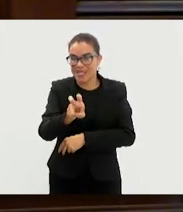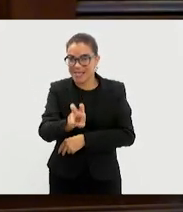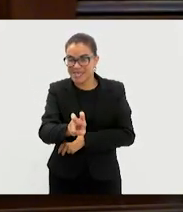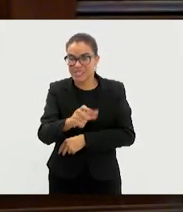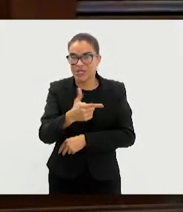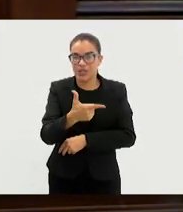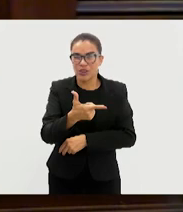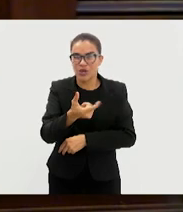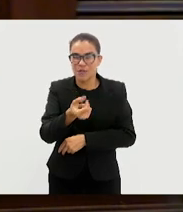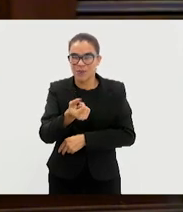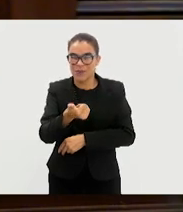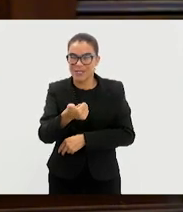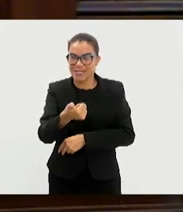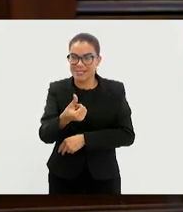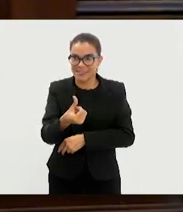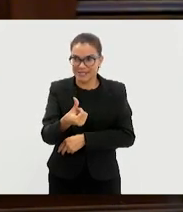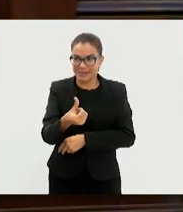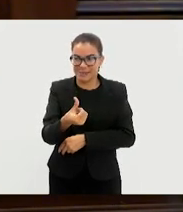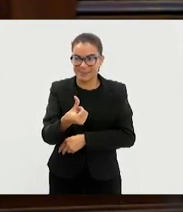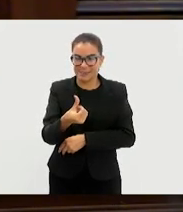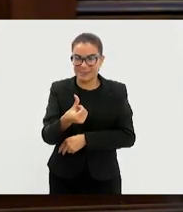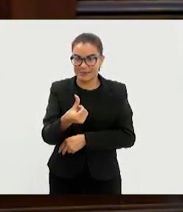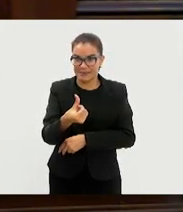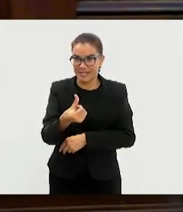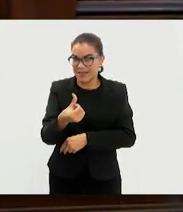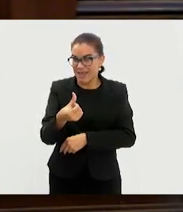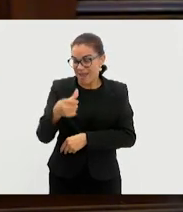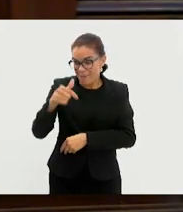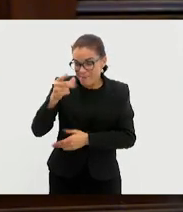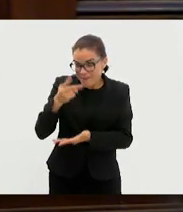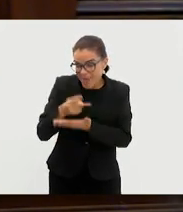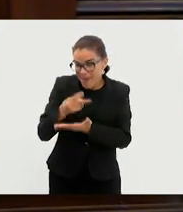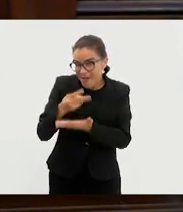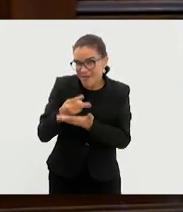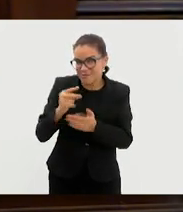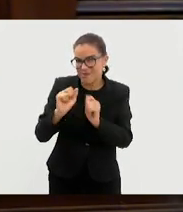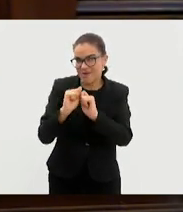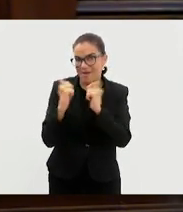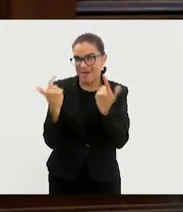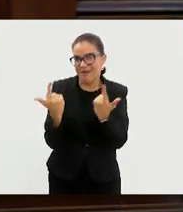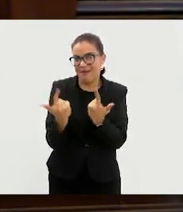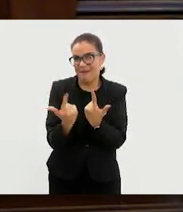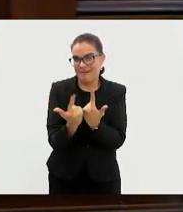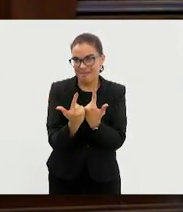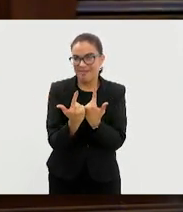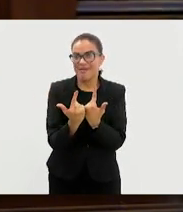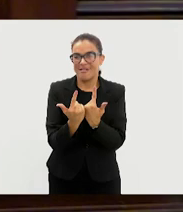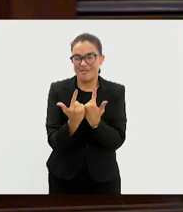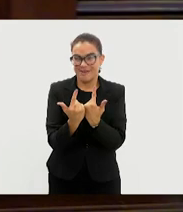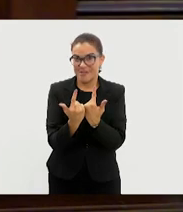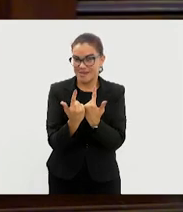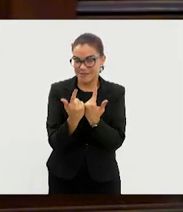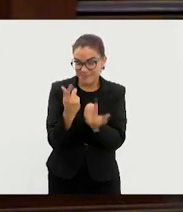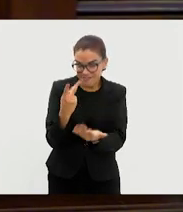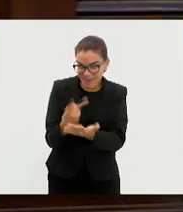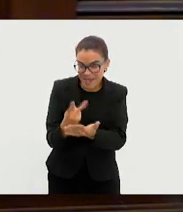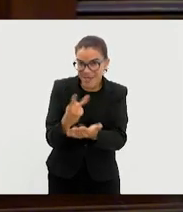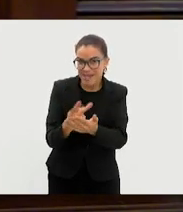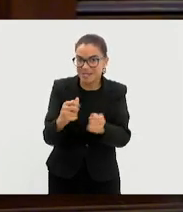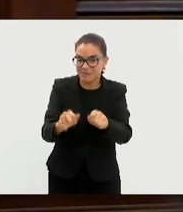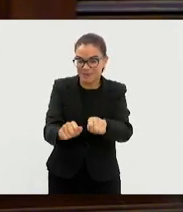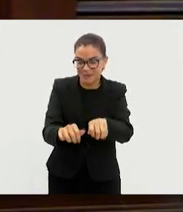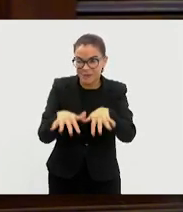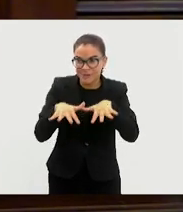2016, quando esta casa legislativa aqui, senhor presidente, e aqui este plenário,